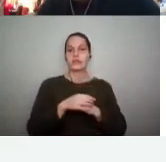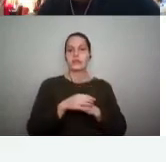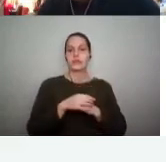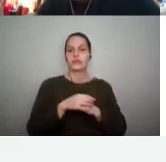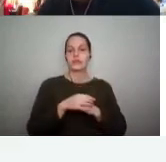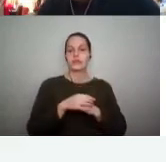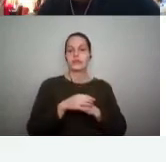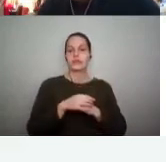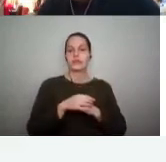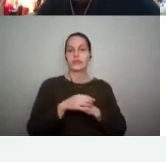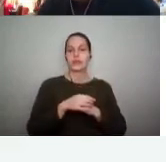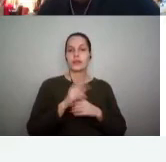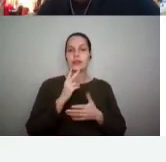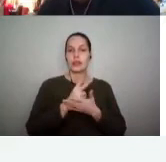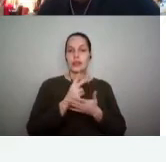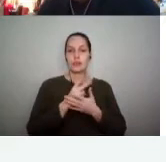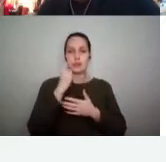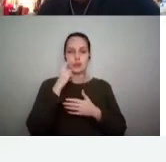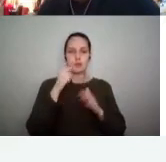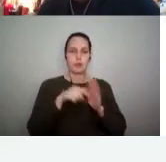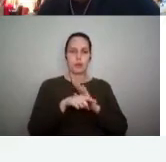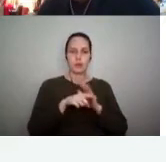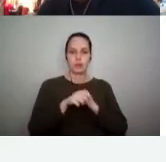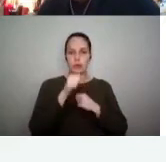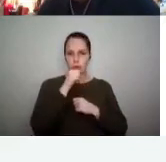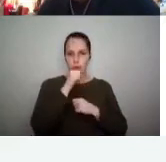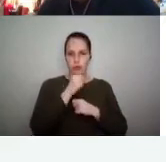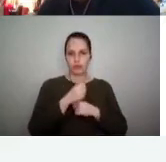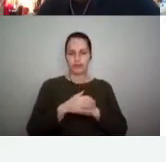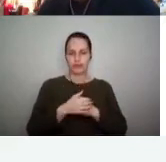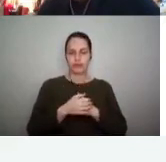de pergunta. Então, o professor